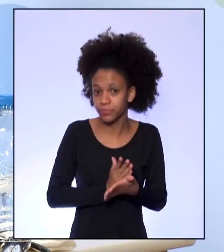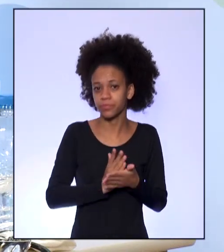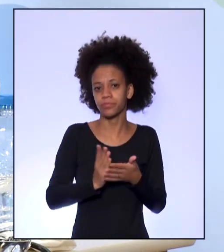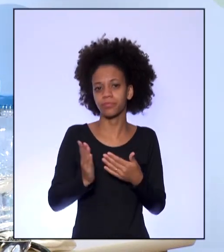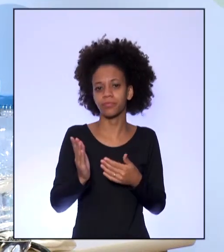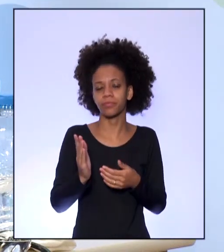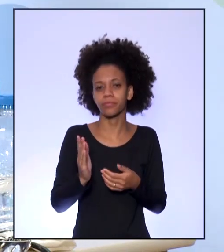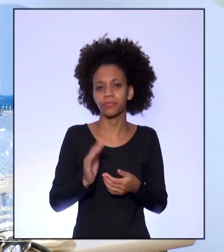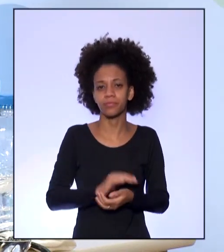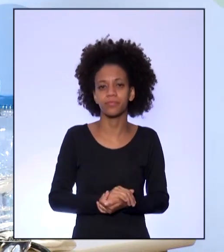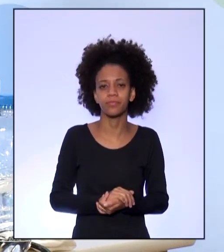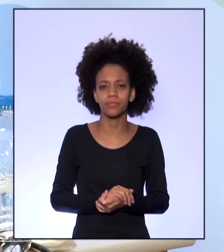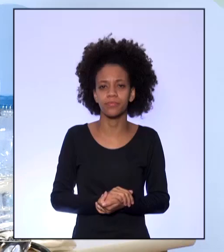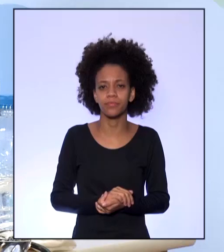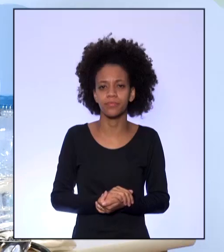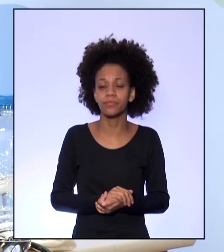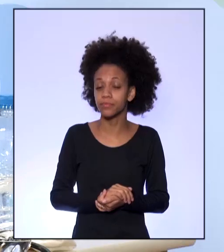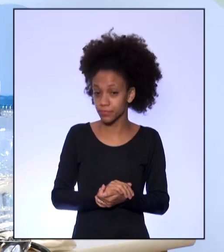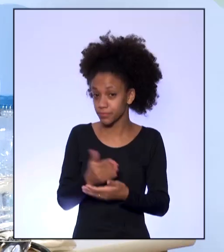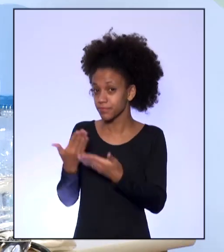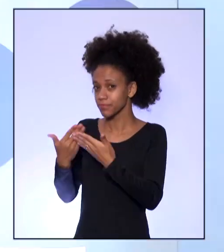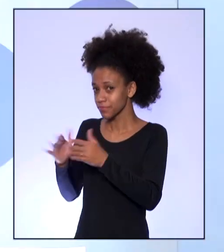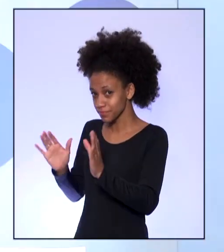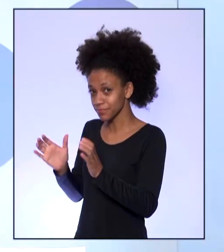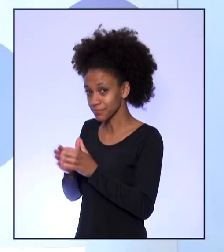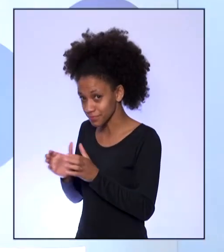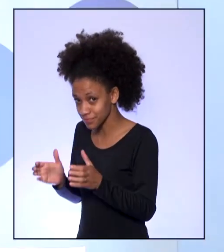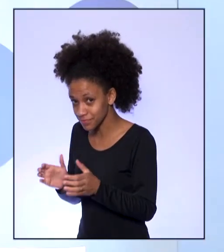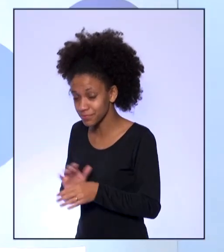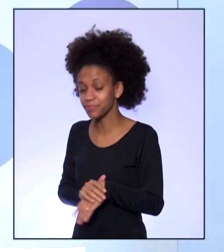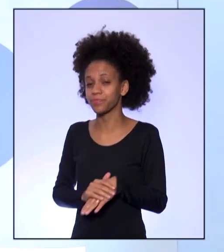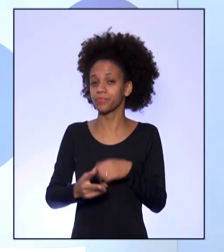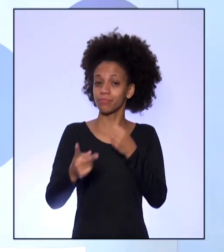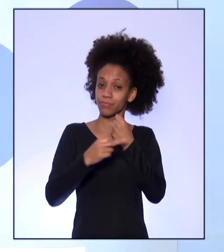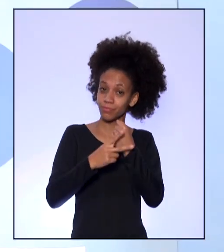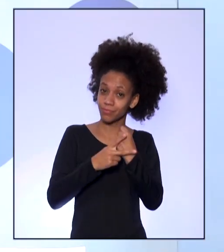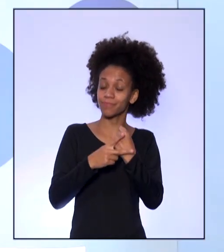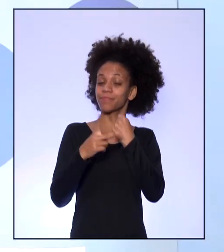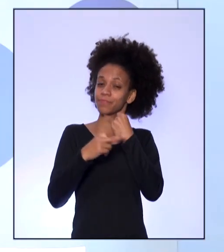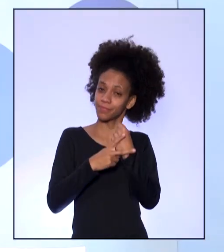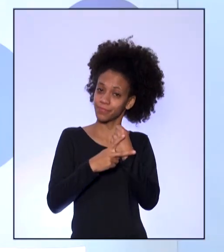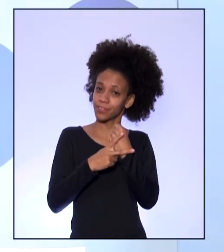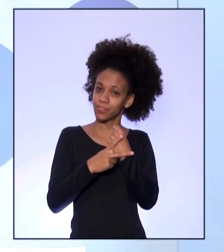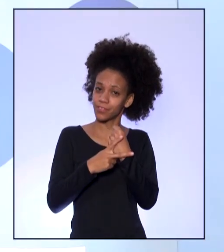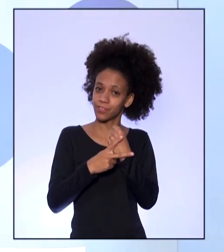o chat, perfeito. Abriu o chat. Nossa, está aberto. Estão respondendo verbo.